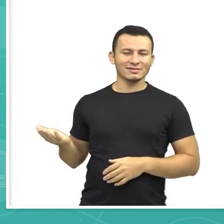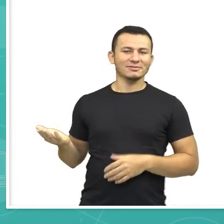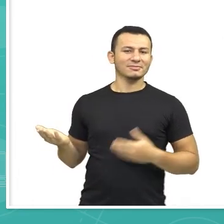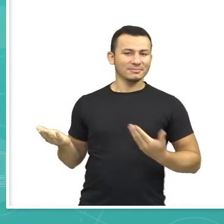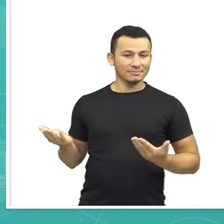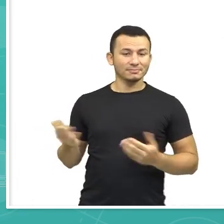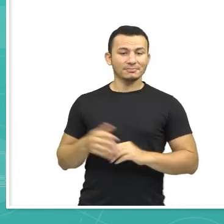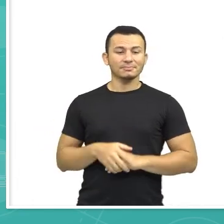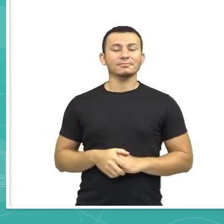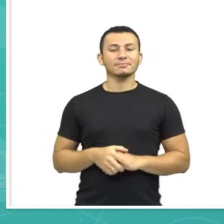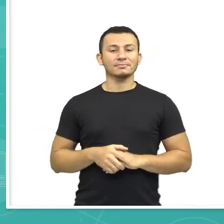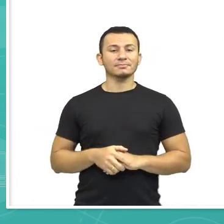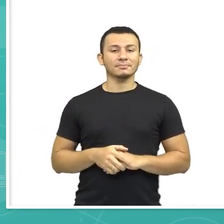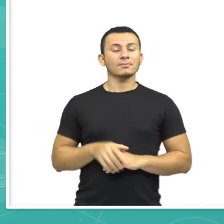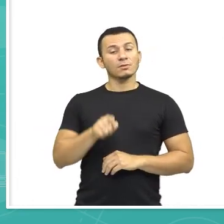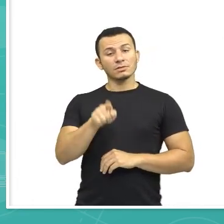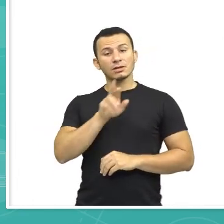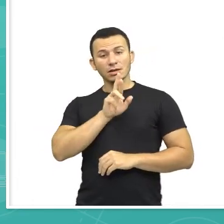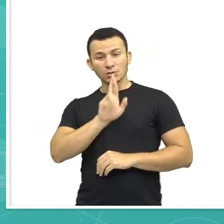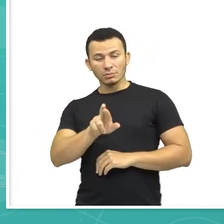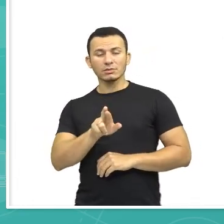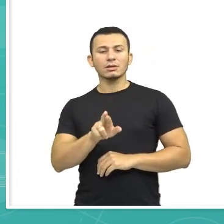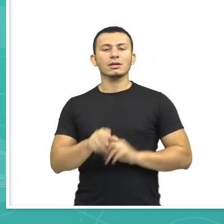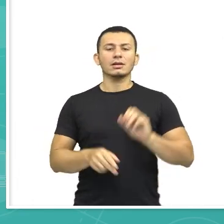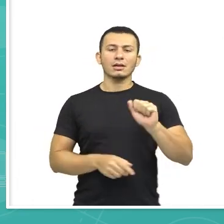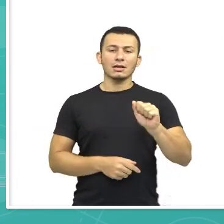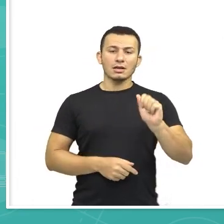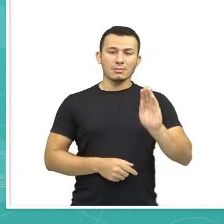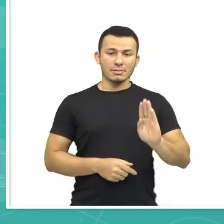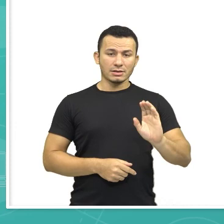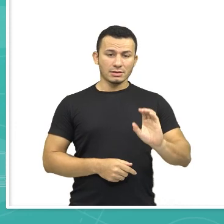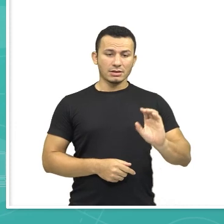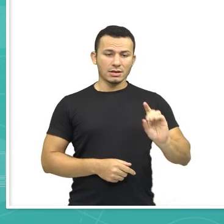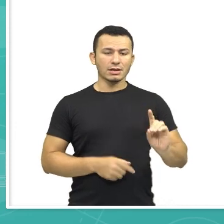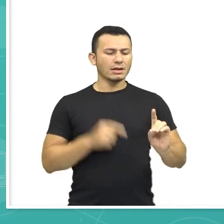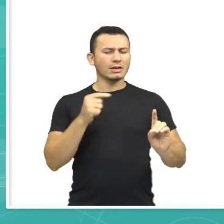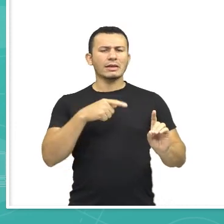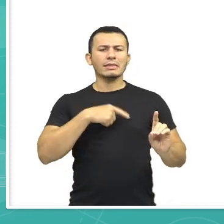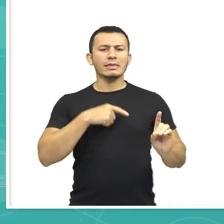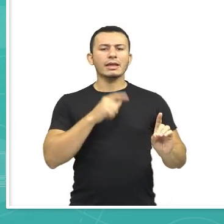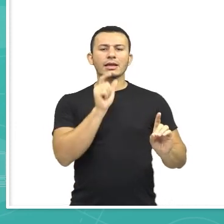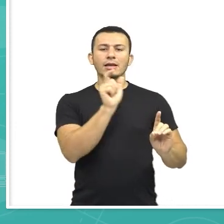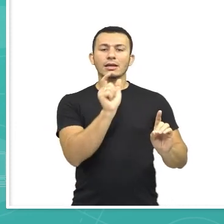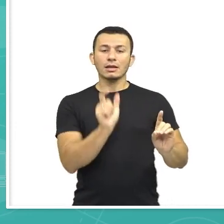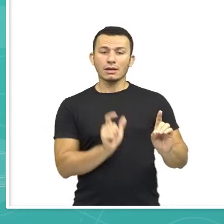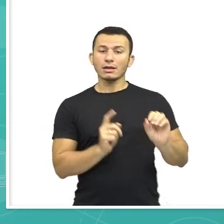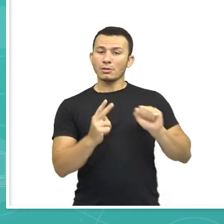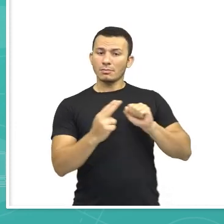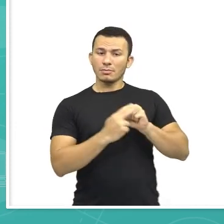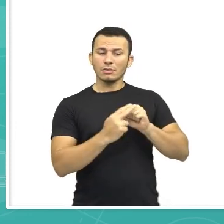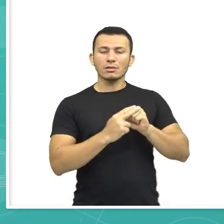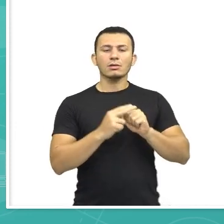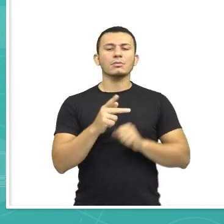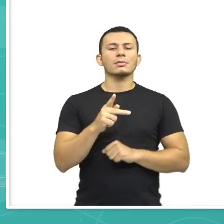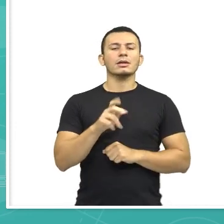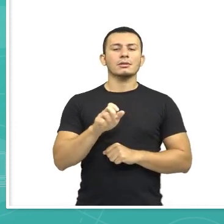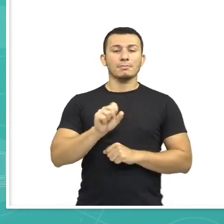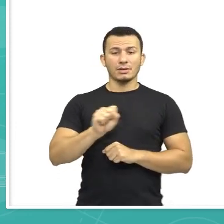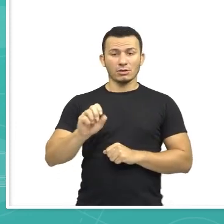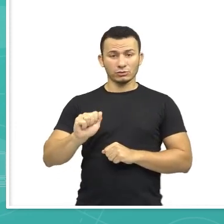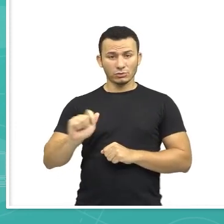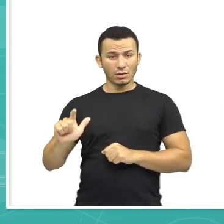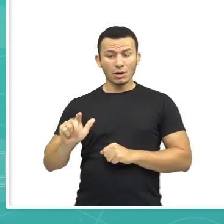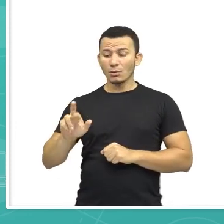resposta. Diz assim, ó. Marque a opção que possui apenas pronomes pessoais no caso reto. Sabemos que os